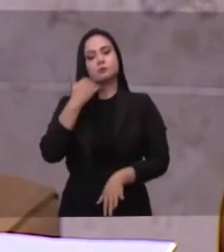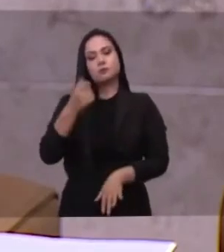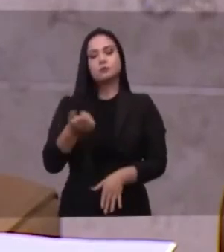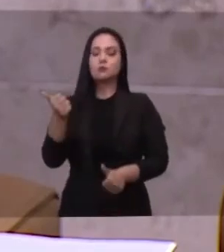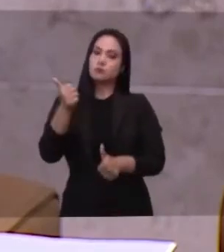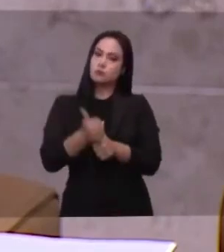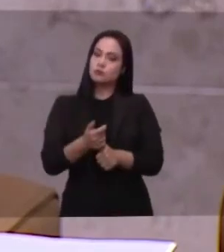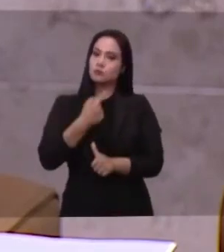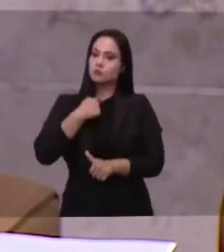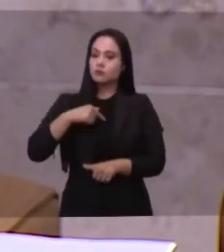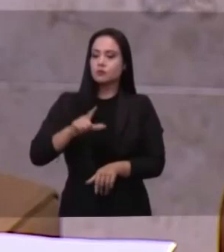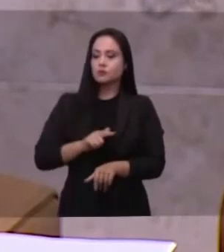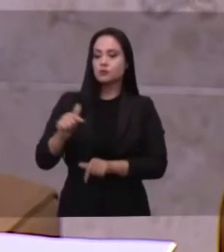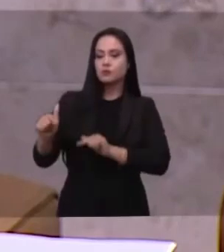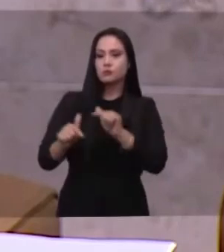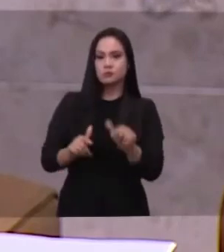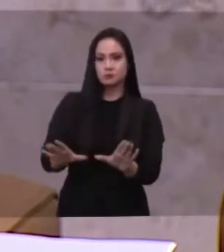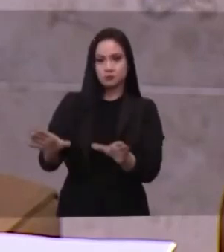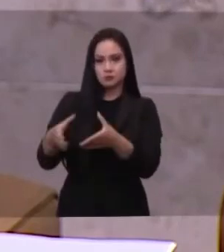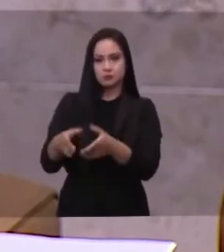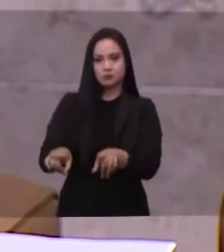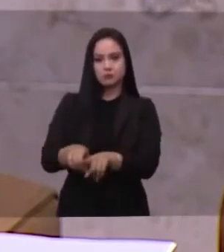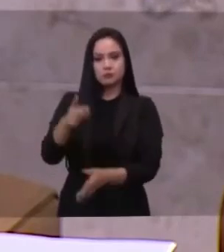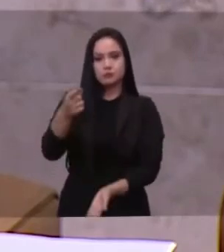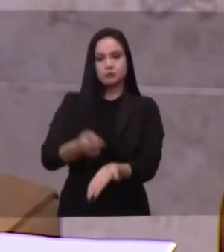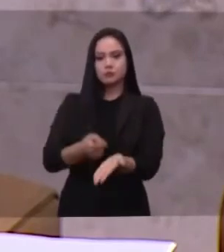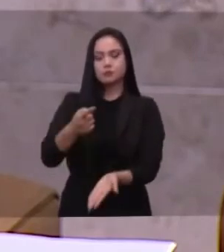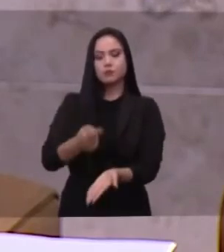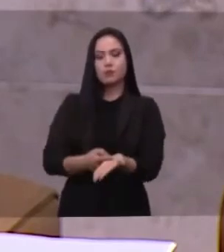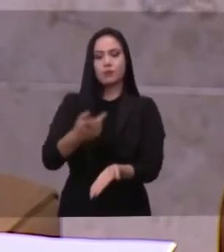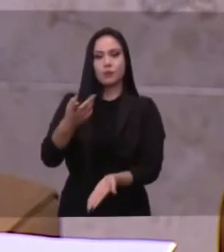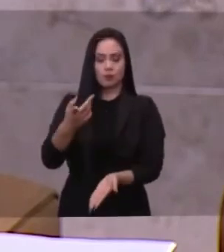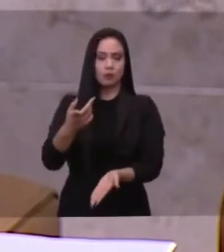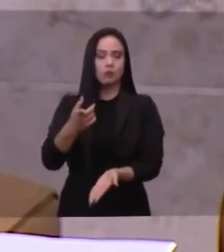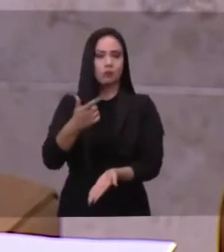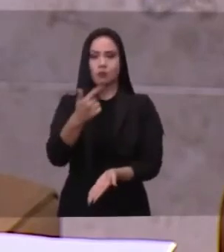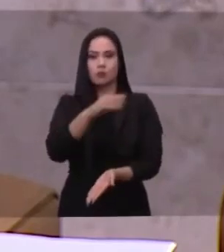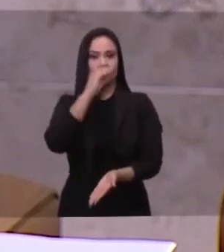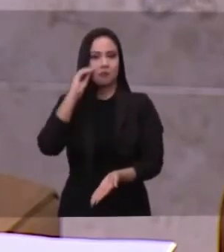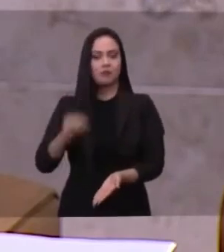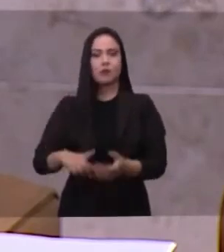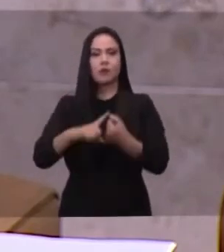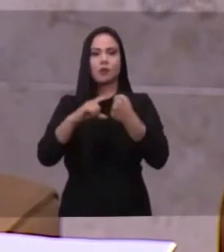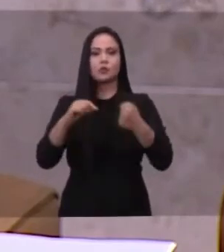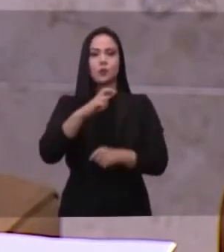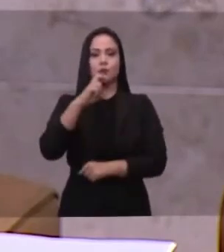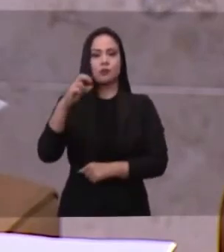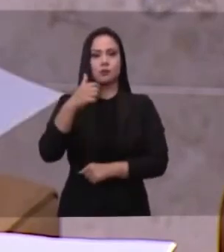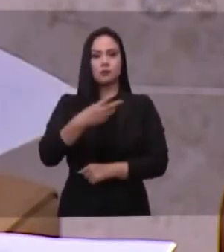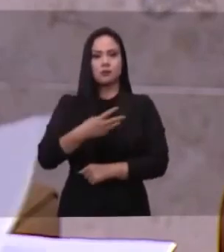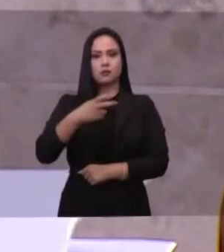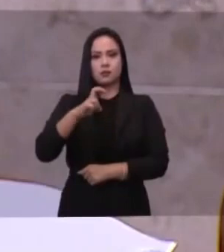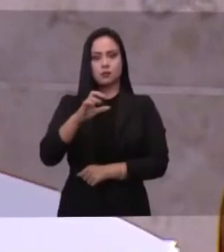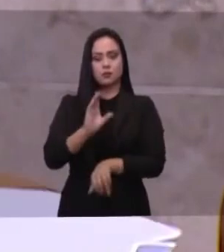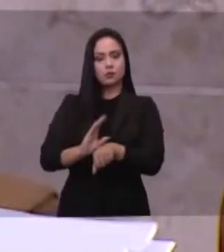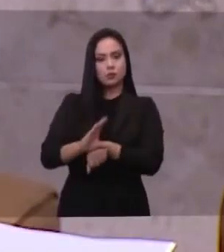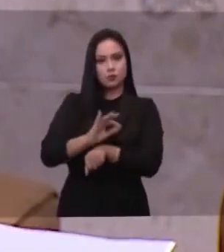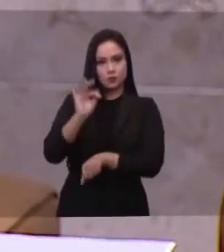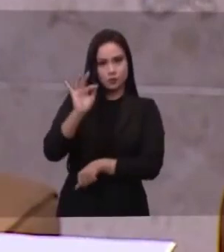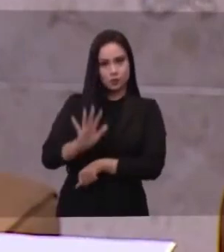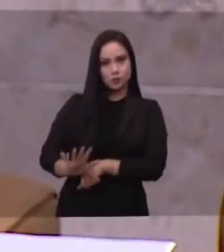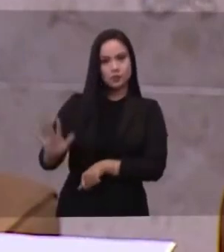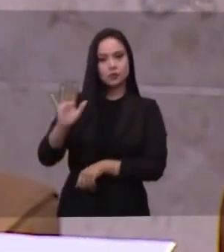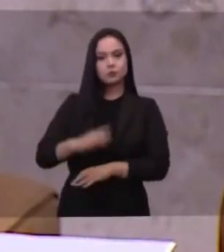da parte recalcitrante em firmar o compromisso, não ofendem o artigo 5º, 35 da Constituição